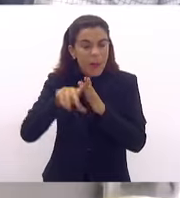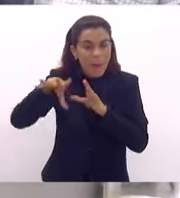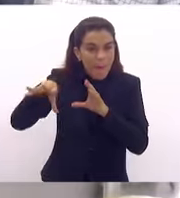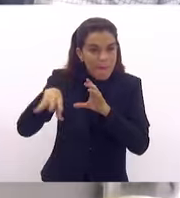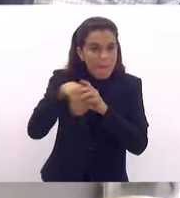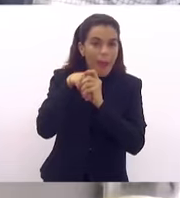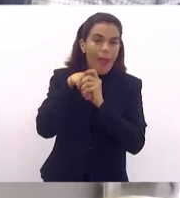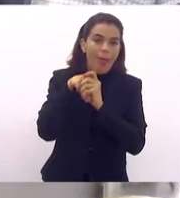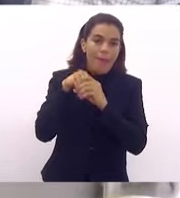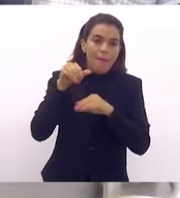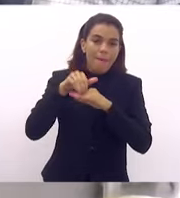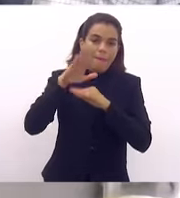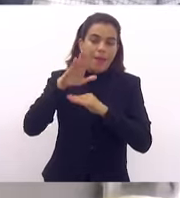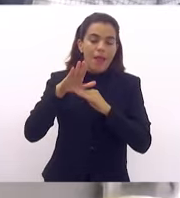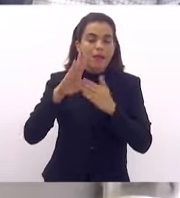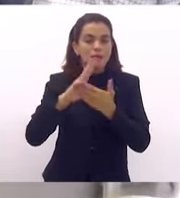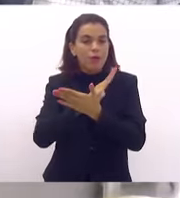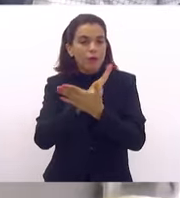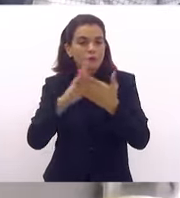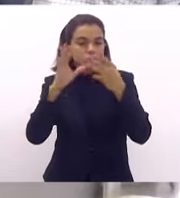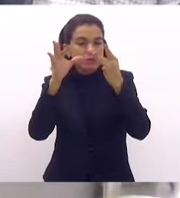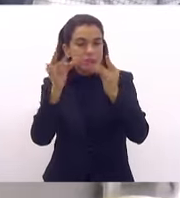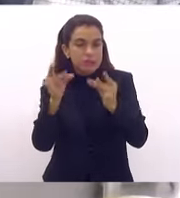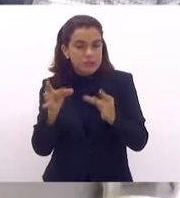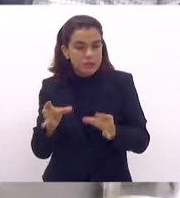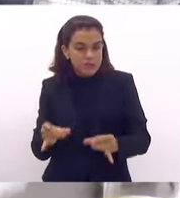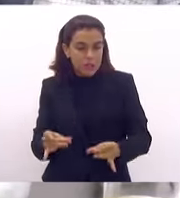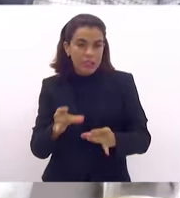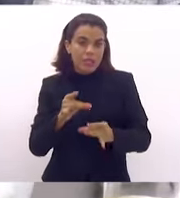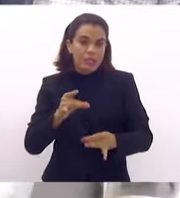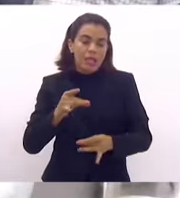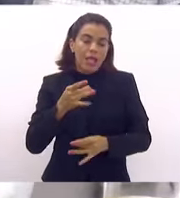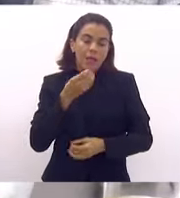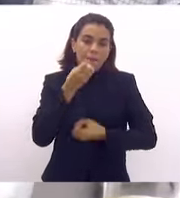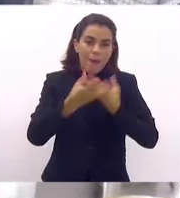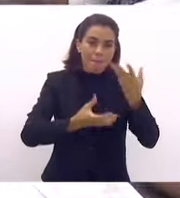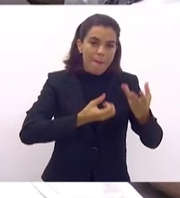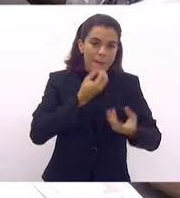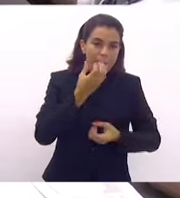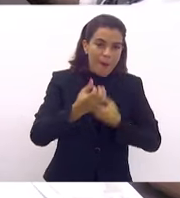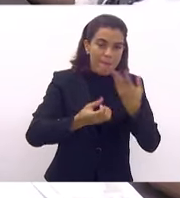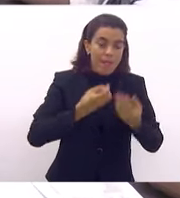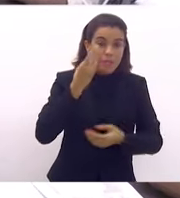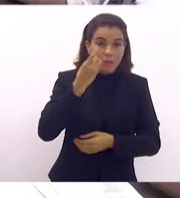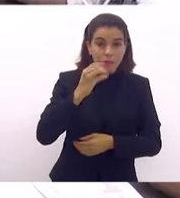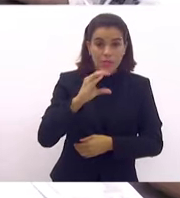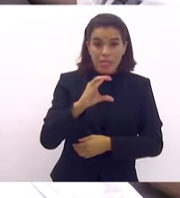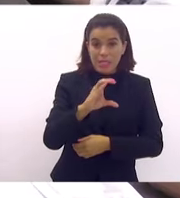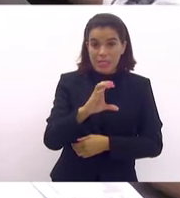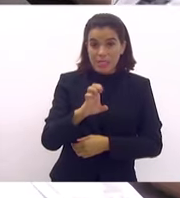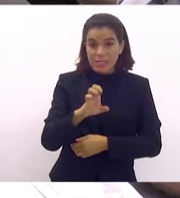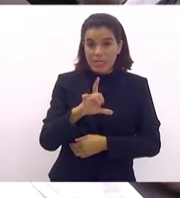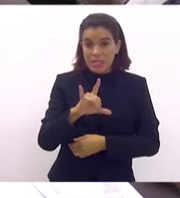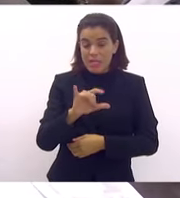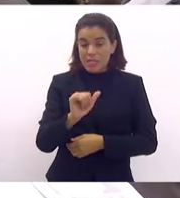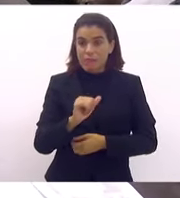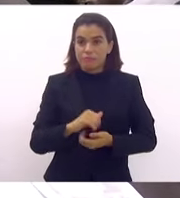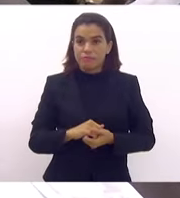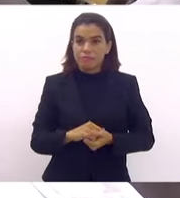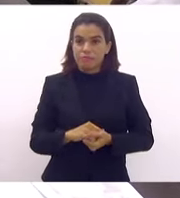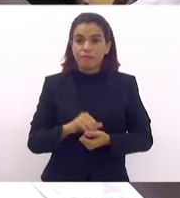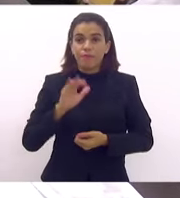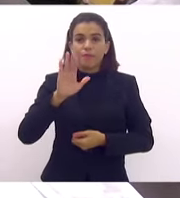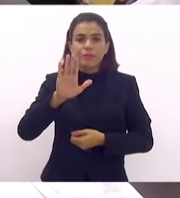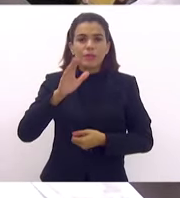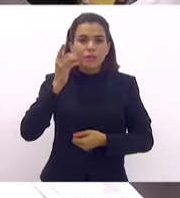incorporar mais algum ponto da deputada Célia. Então, veja bem. Presidente. Eu sinto e percebo um pouco... Deputado Fred,